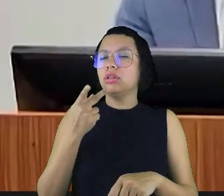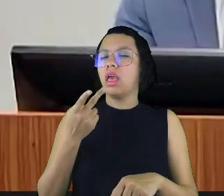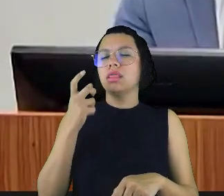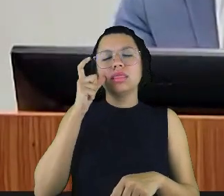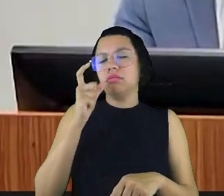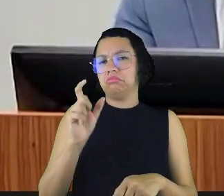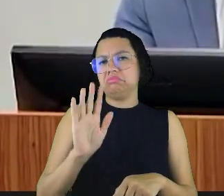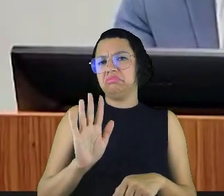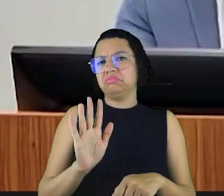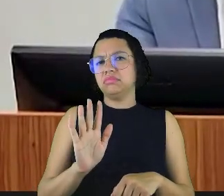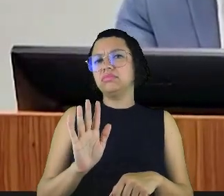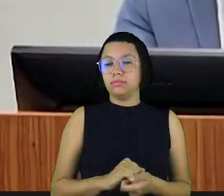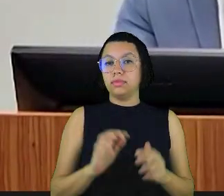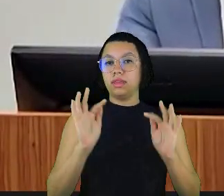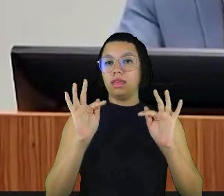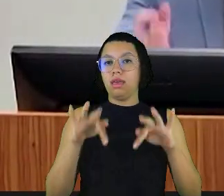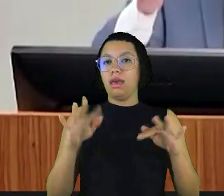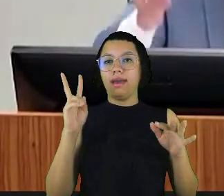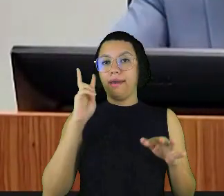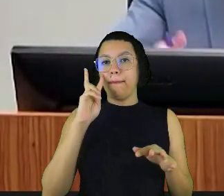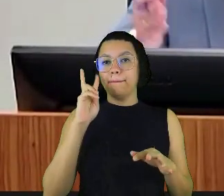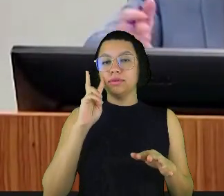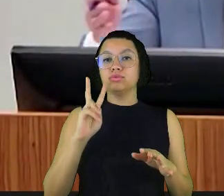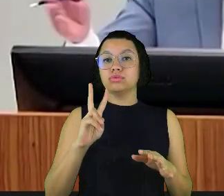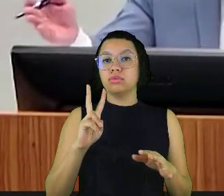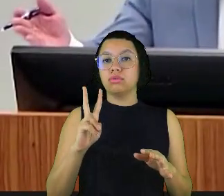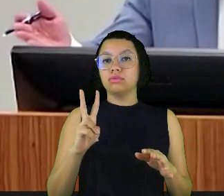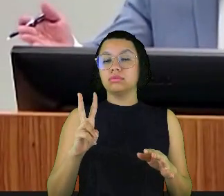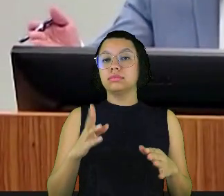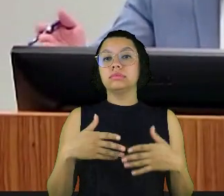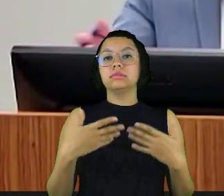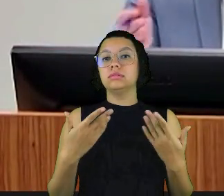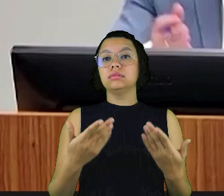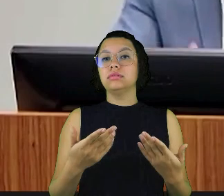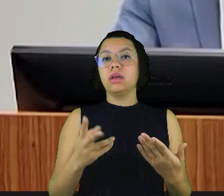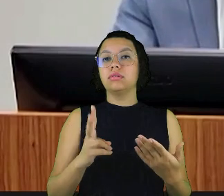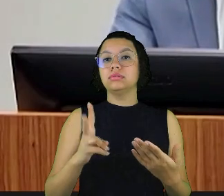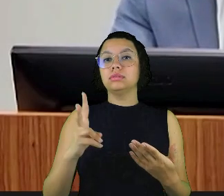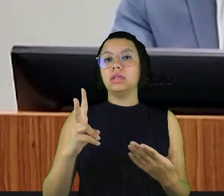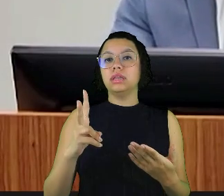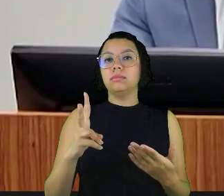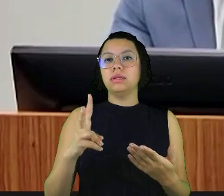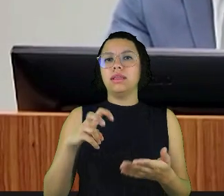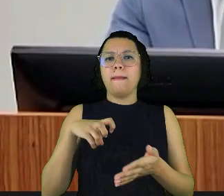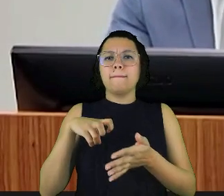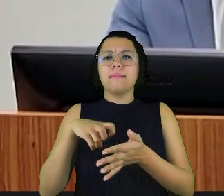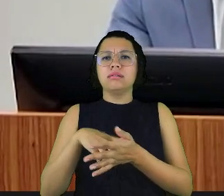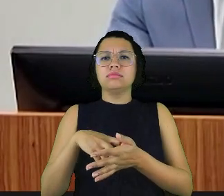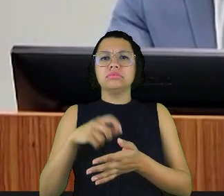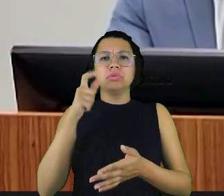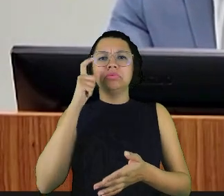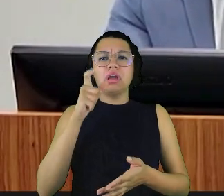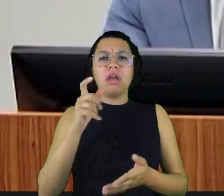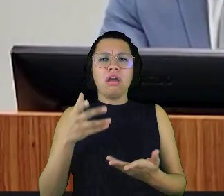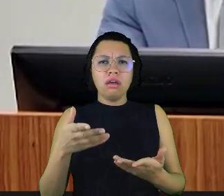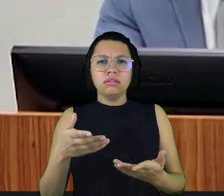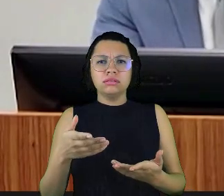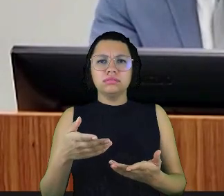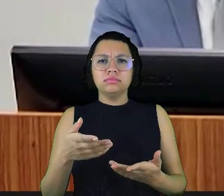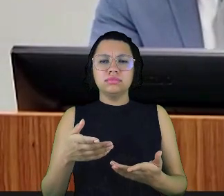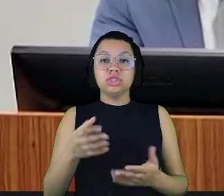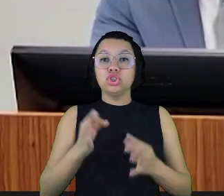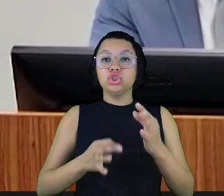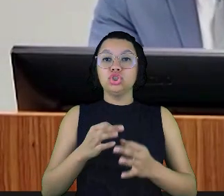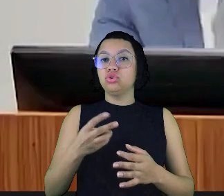E acaba a história com isso, sempre sob pena de desinteresse. E aí É julga sem mérito.